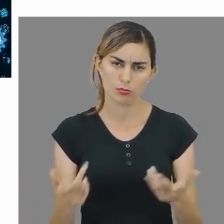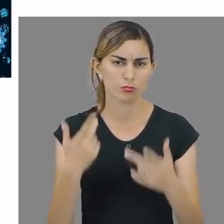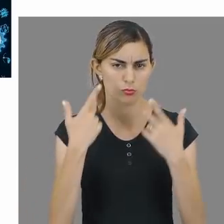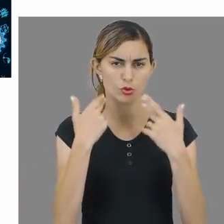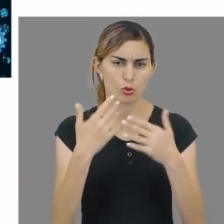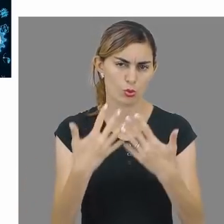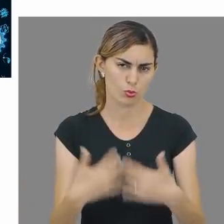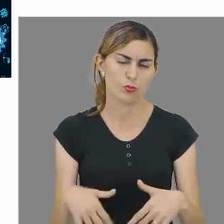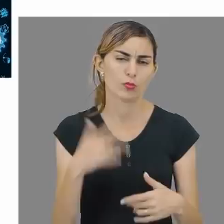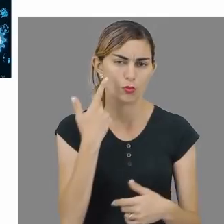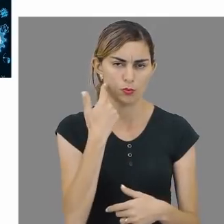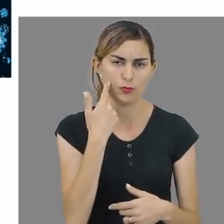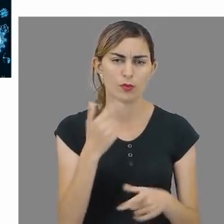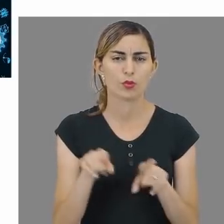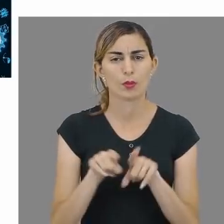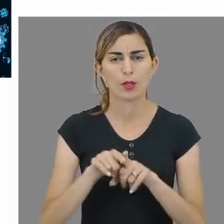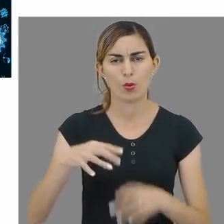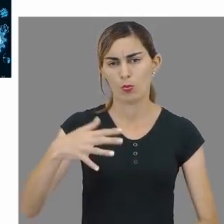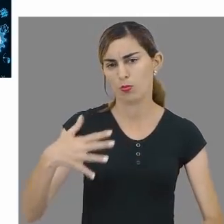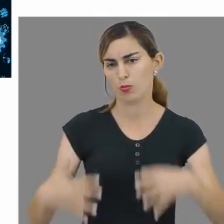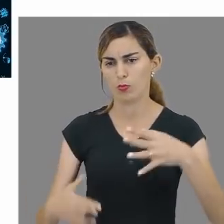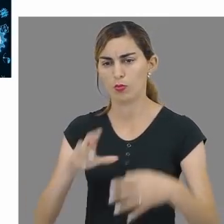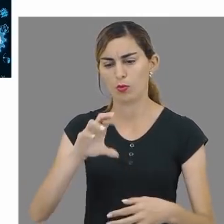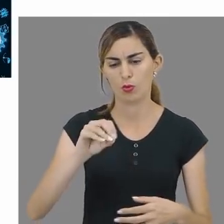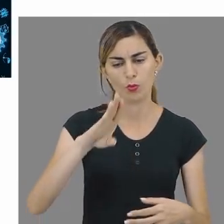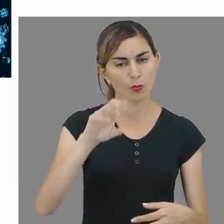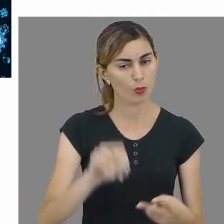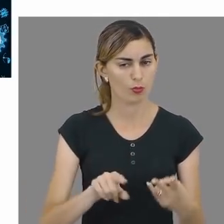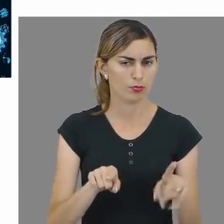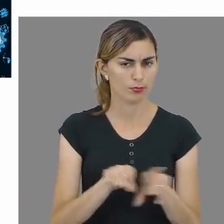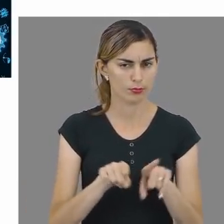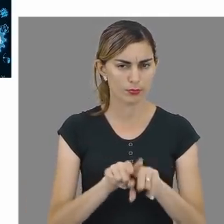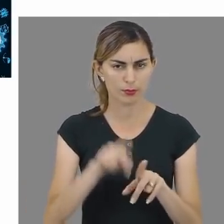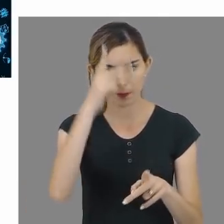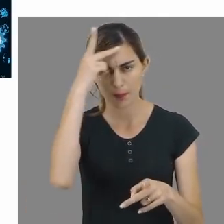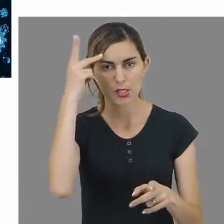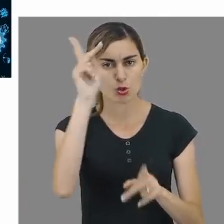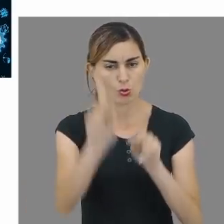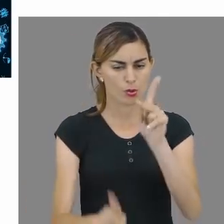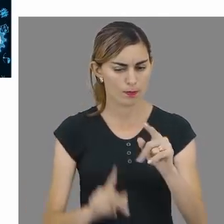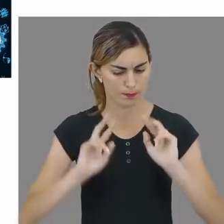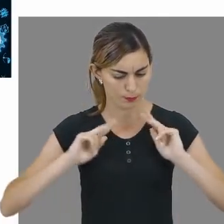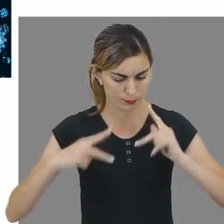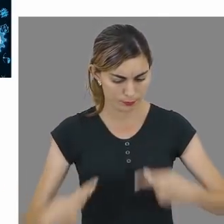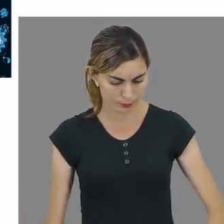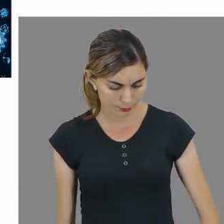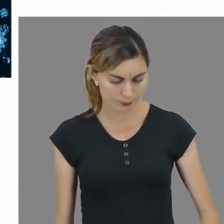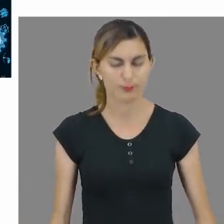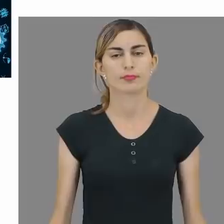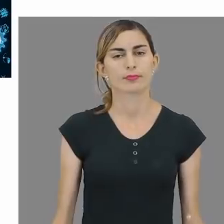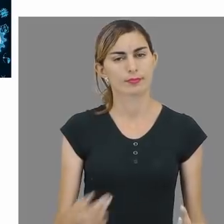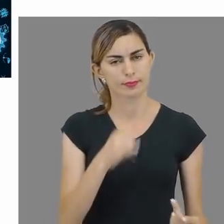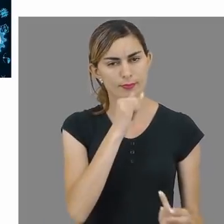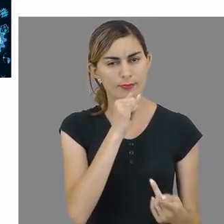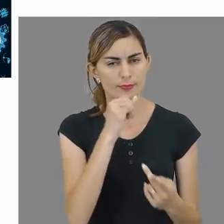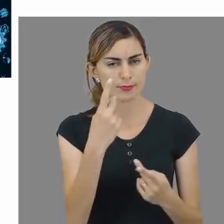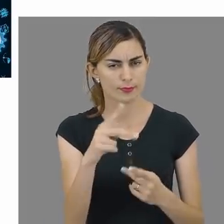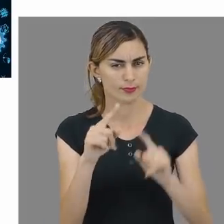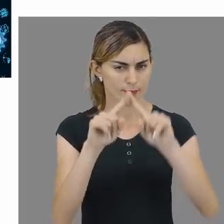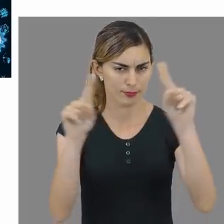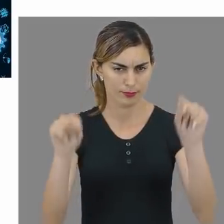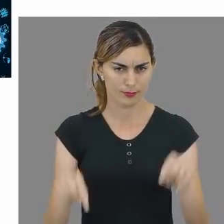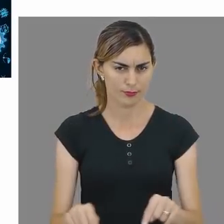comum, por um autômato robô ou mesmo por um ser humano. Nesse exemplo, podemos